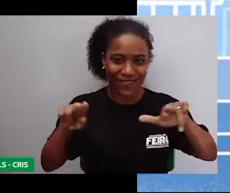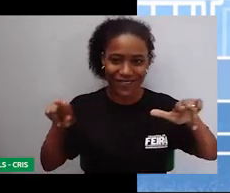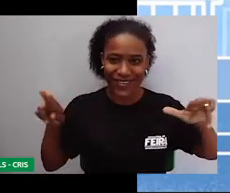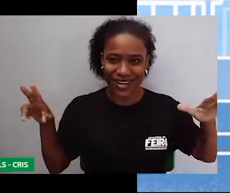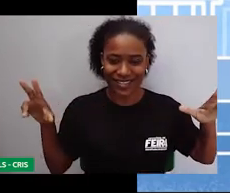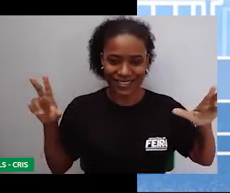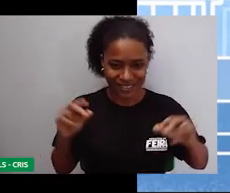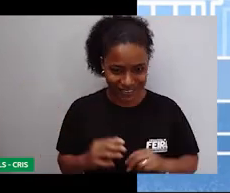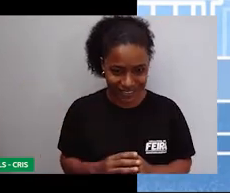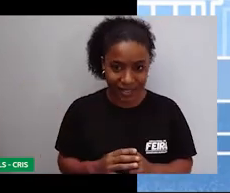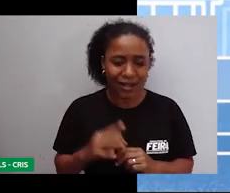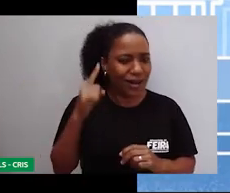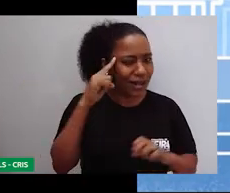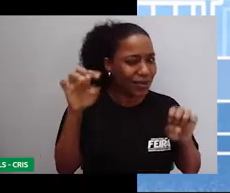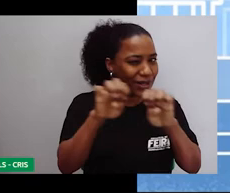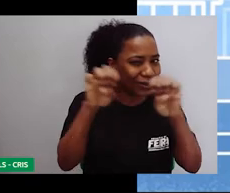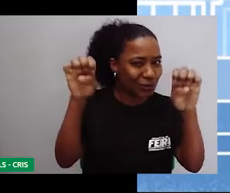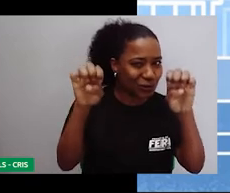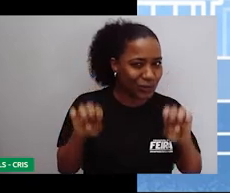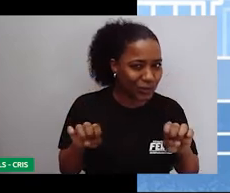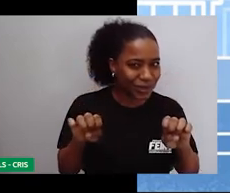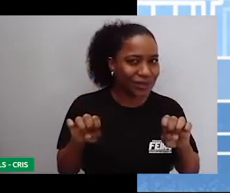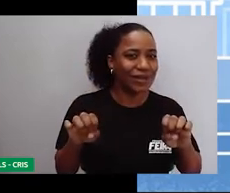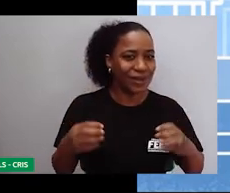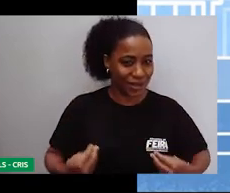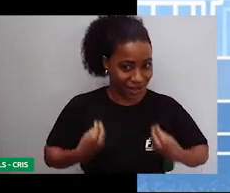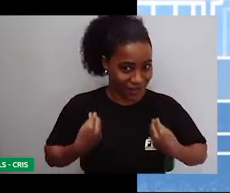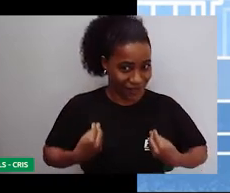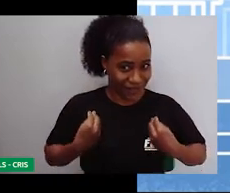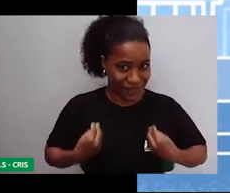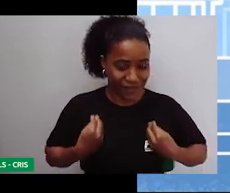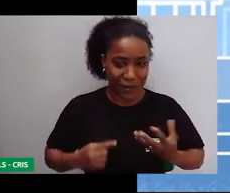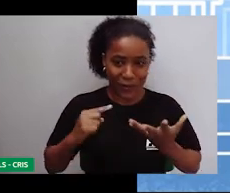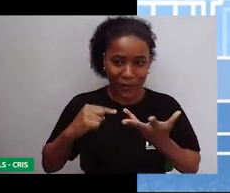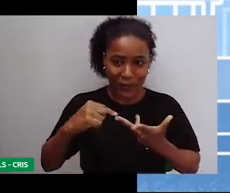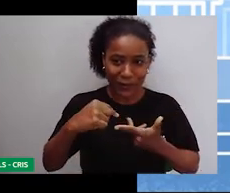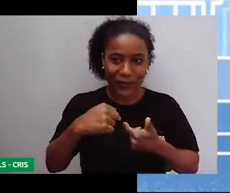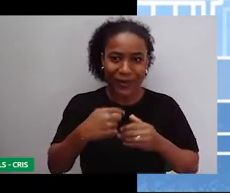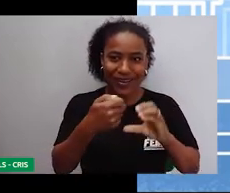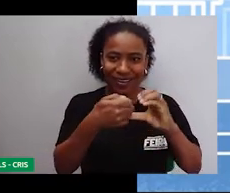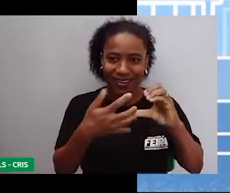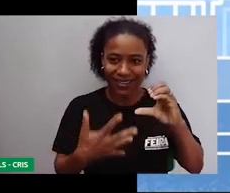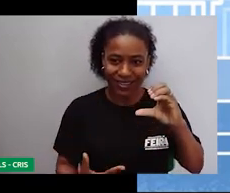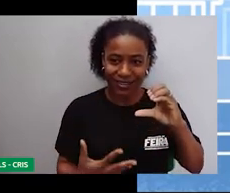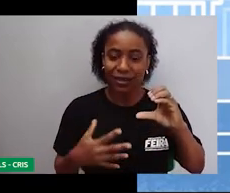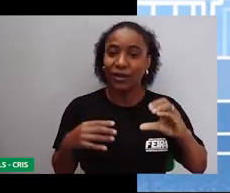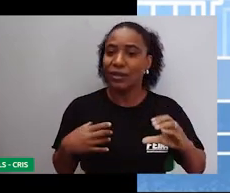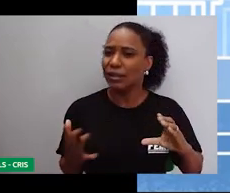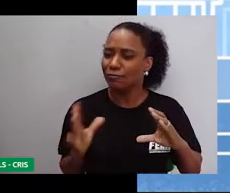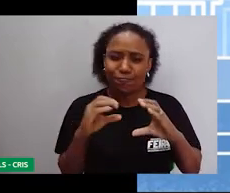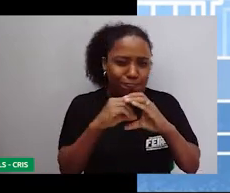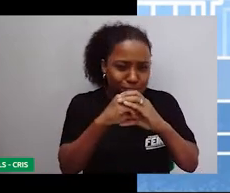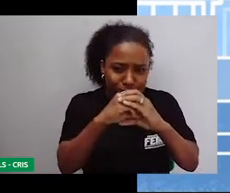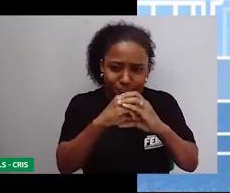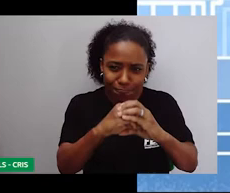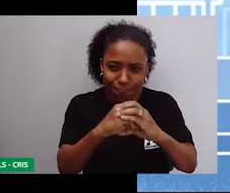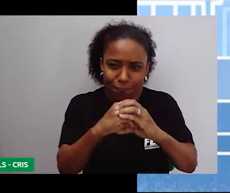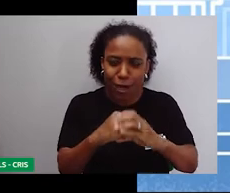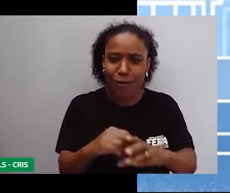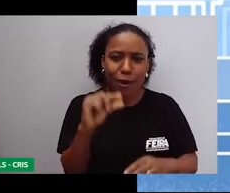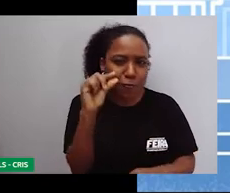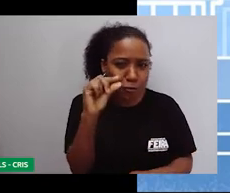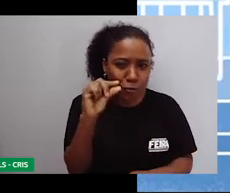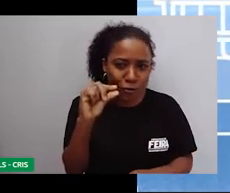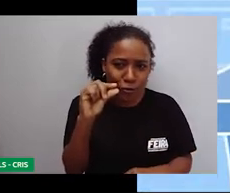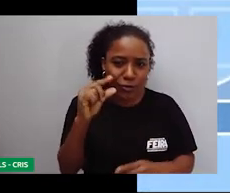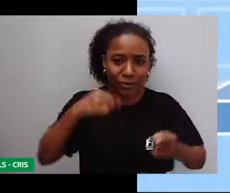falar daquelas estruturas componentes de todos os seres vivos. São a menor parte de qualquer organismo.